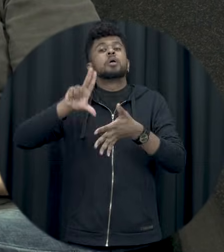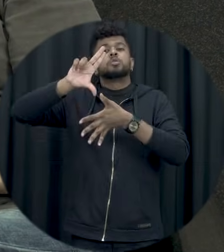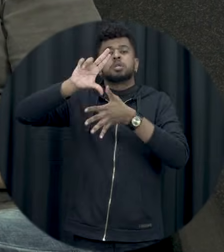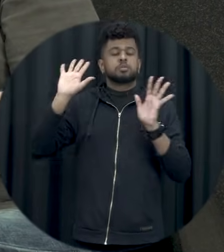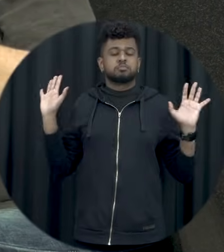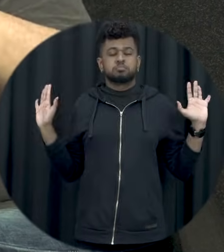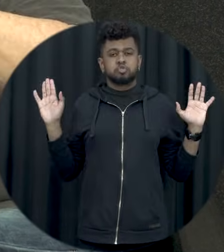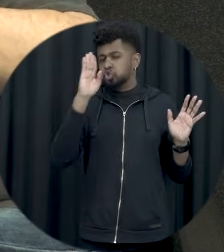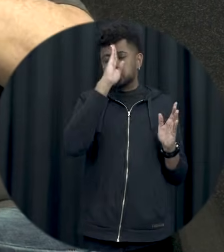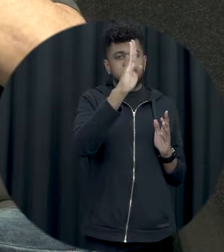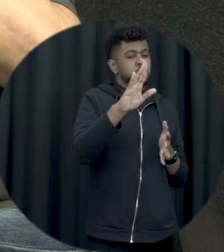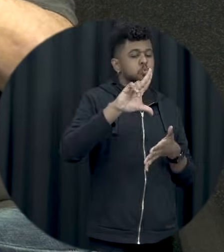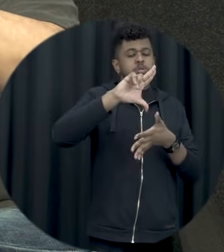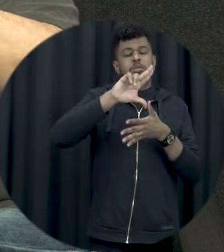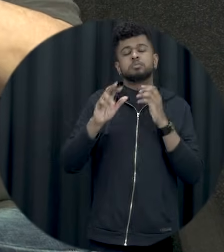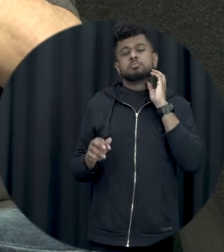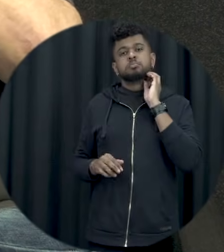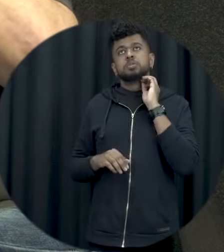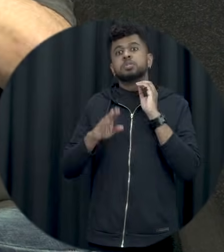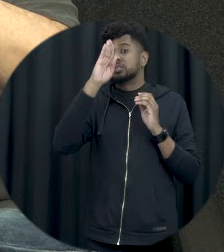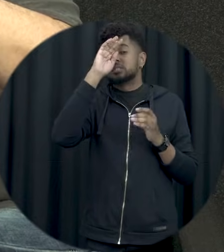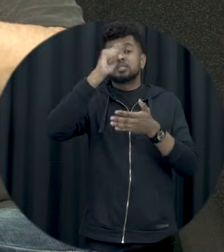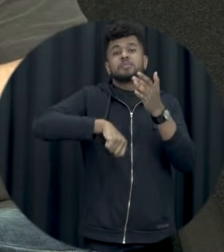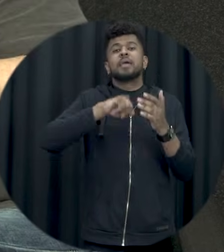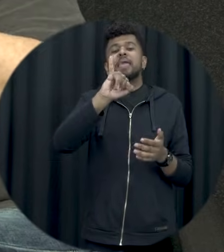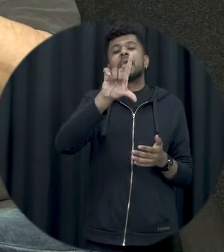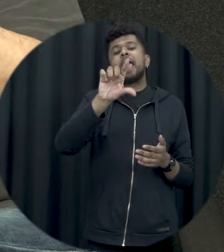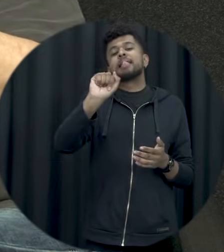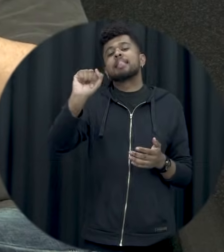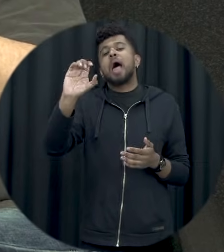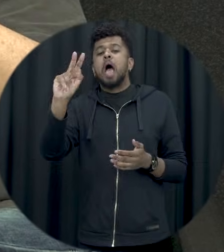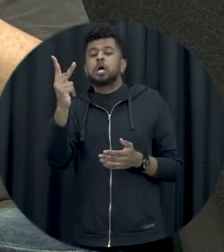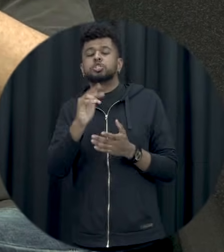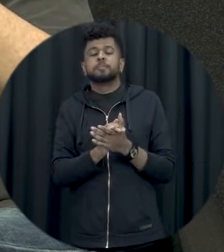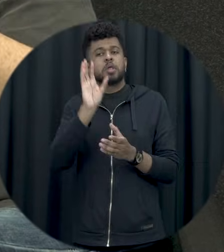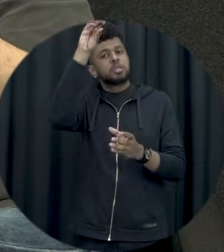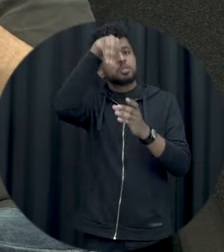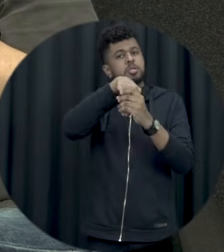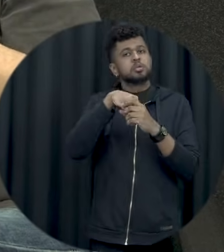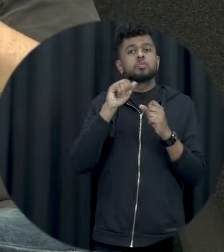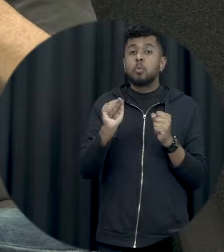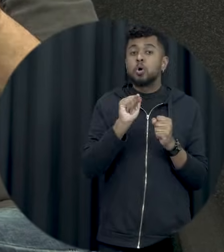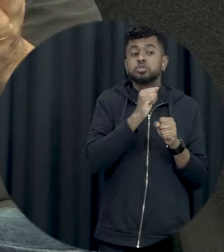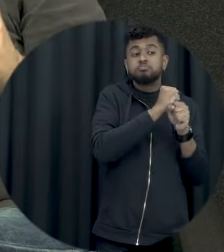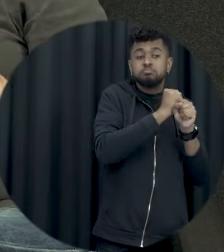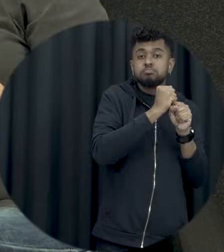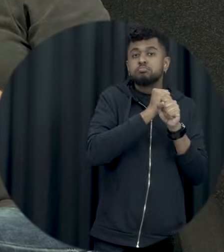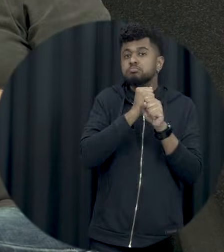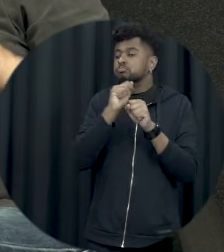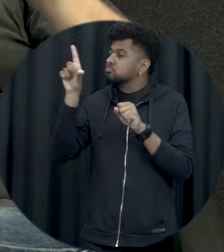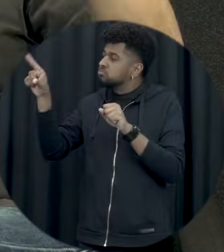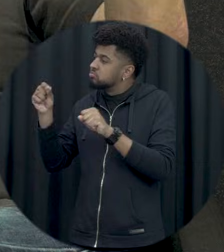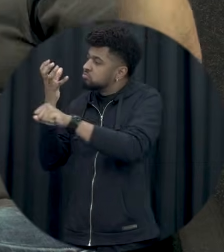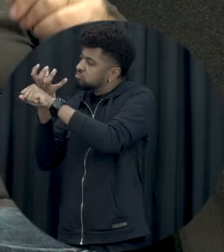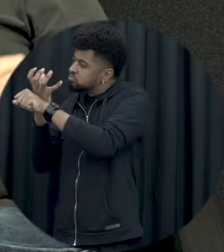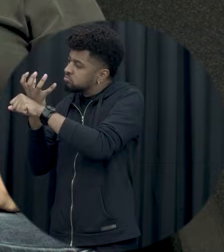né? Ou, vamos dizer assim, se inscreva no ILASH, se matricule no ILASH. E dentro do ILASH ele pode, a cada ano, escolher disciplinas de